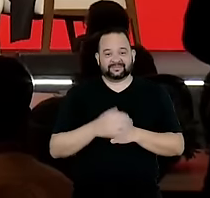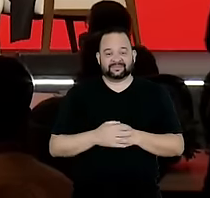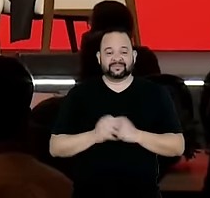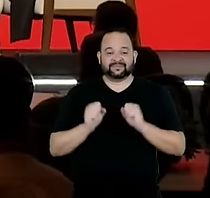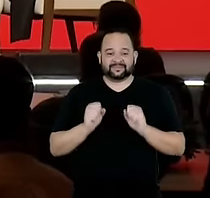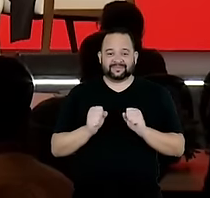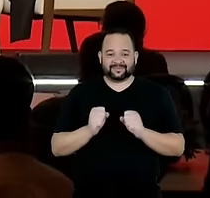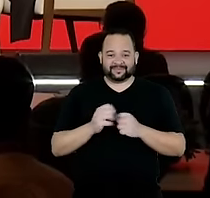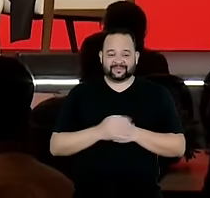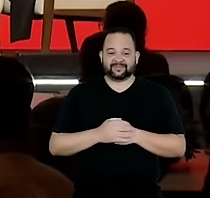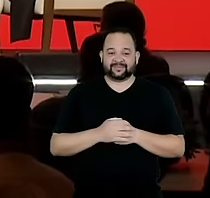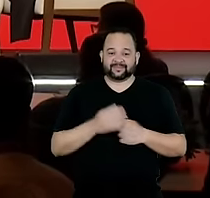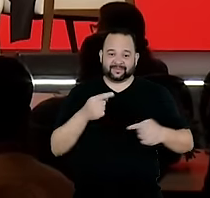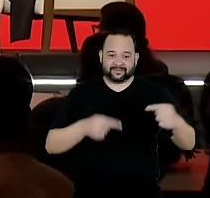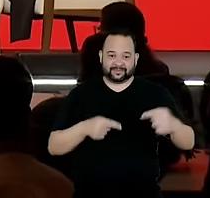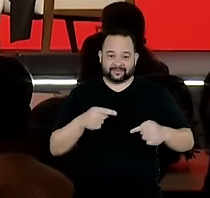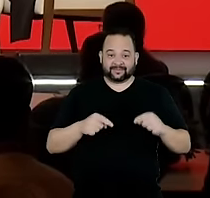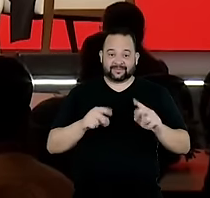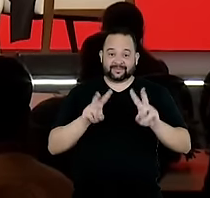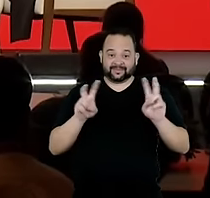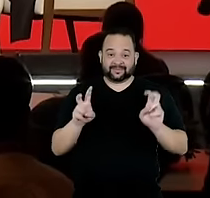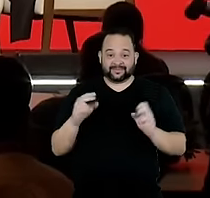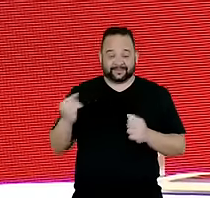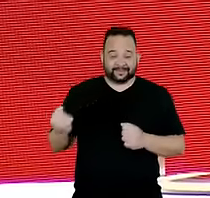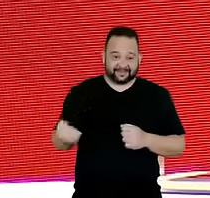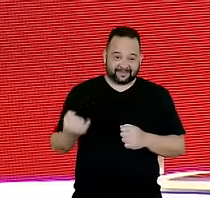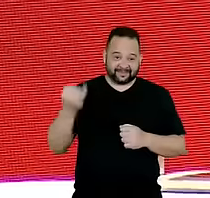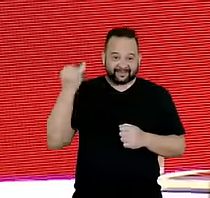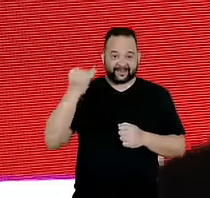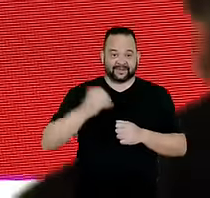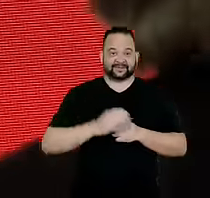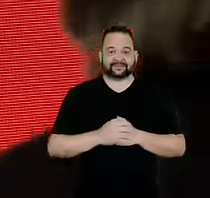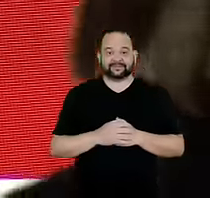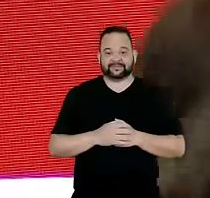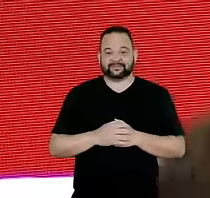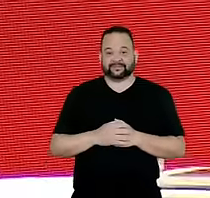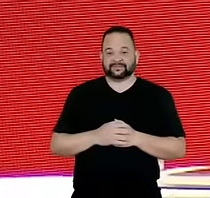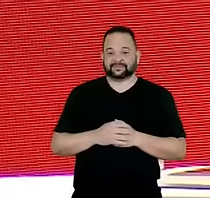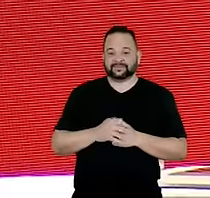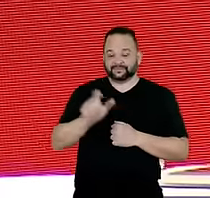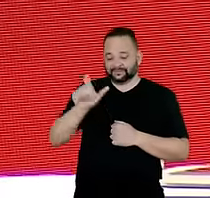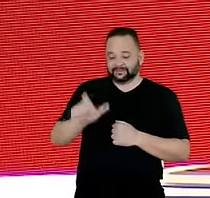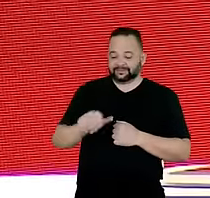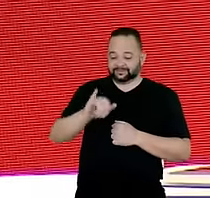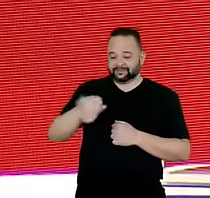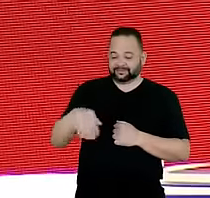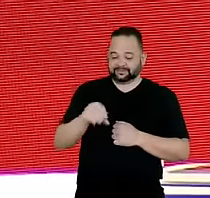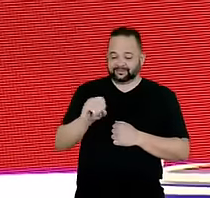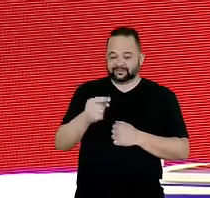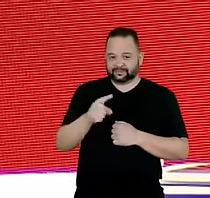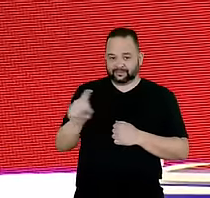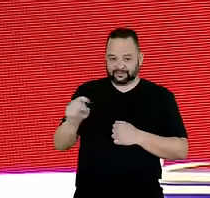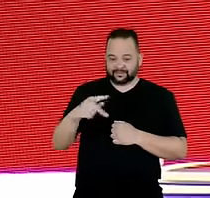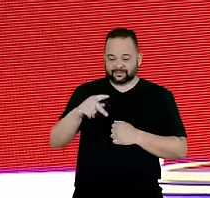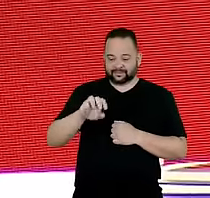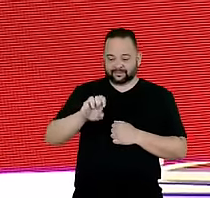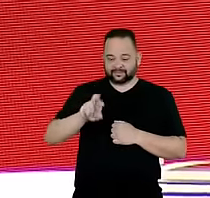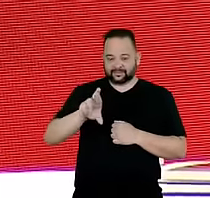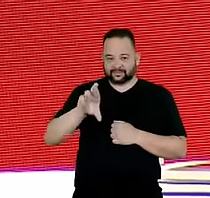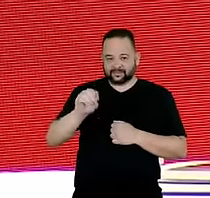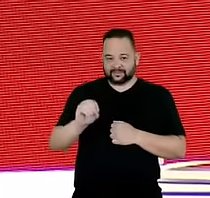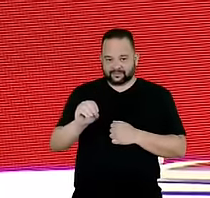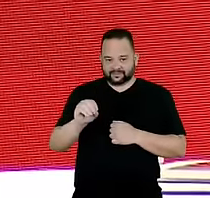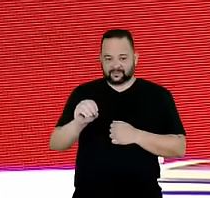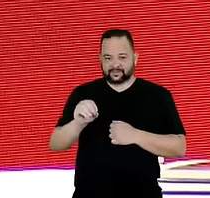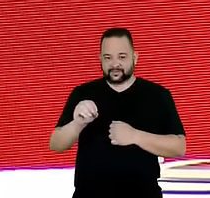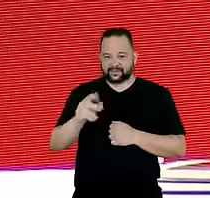relevante que e aliás João Pedro você tem dito desde o início do do seu mandato que o futuro é verde digital